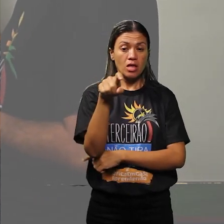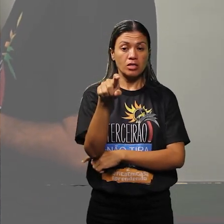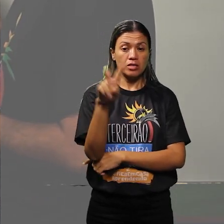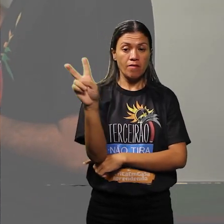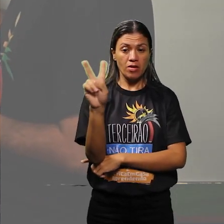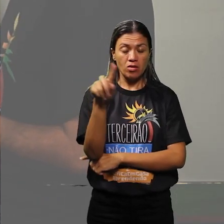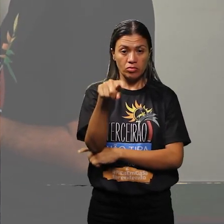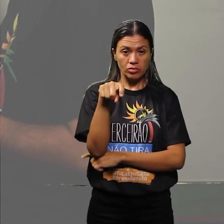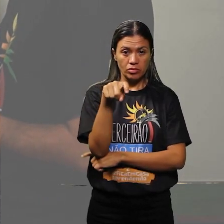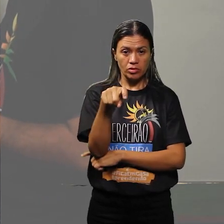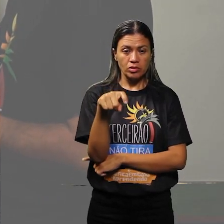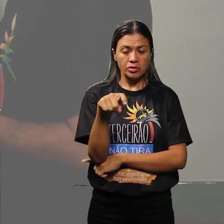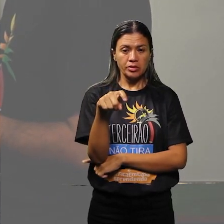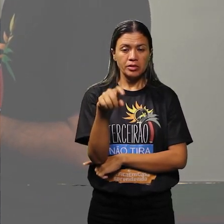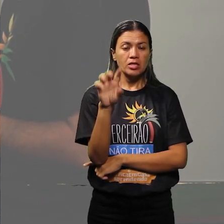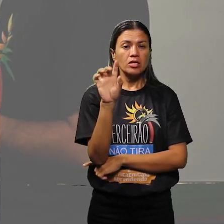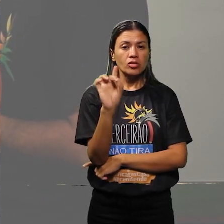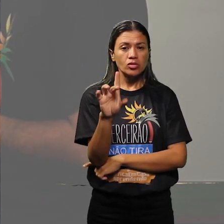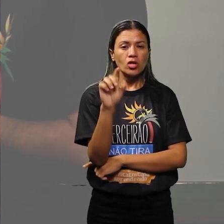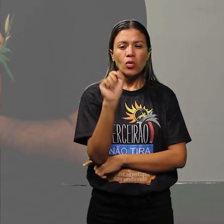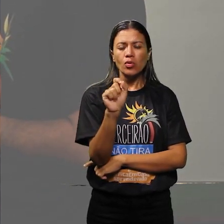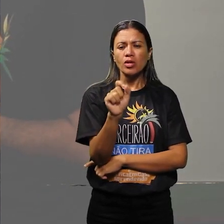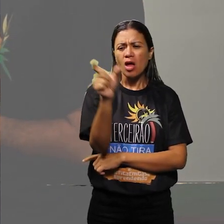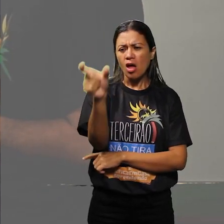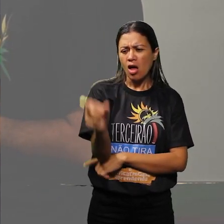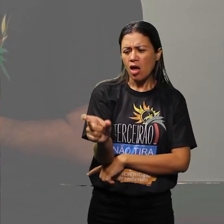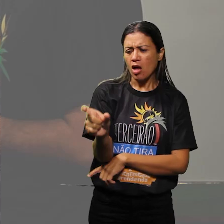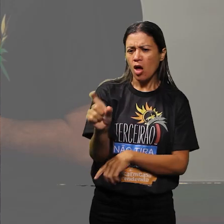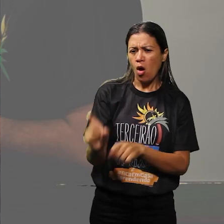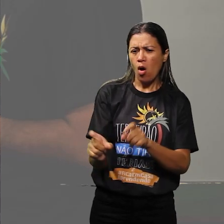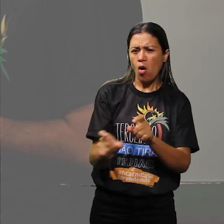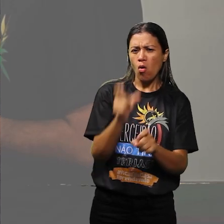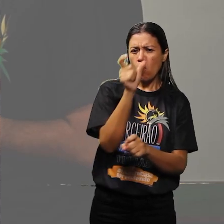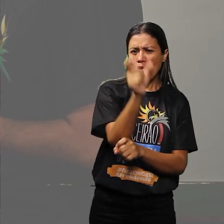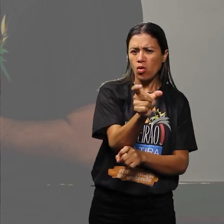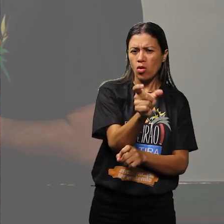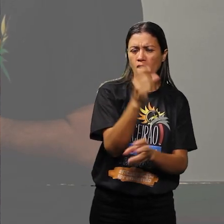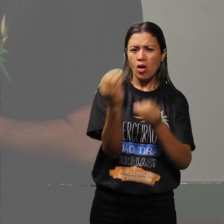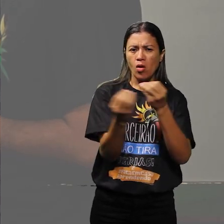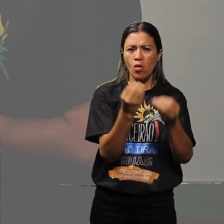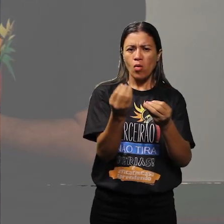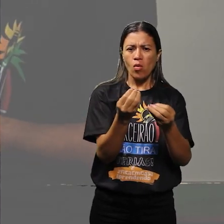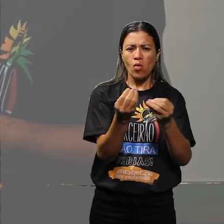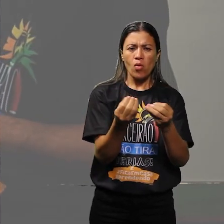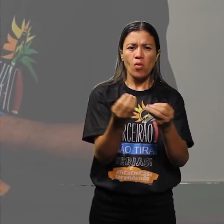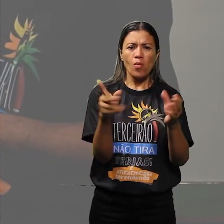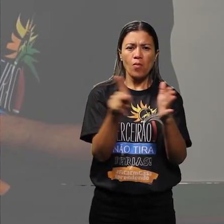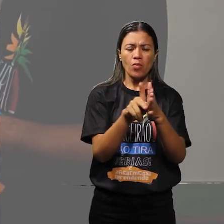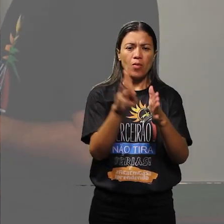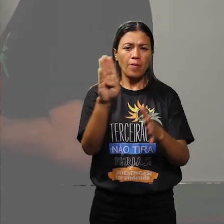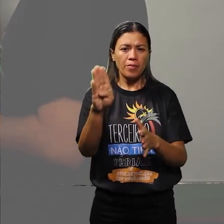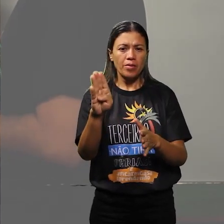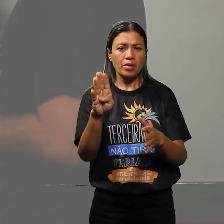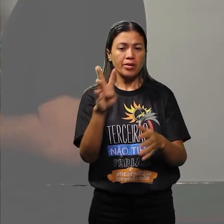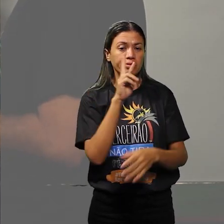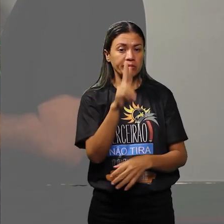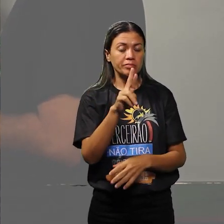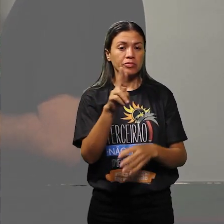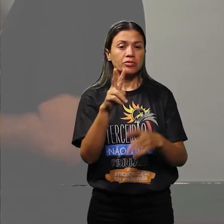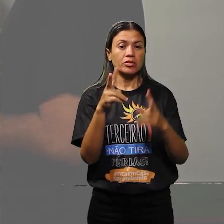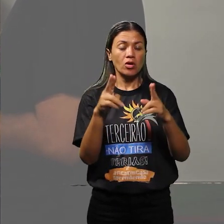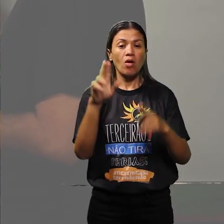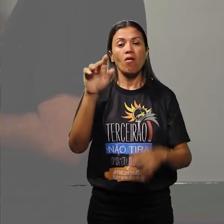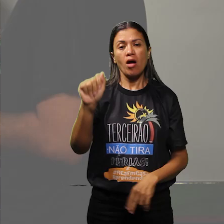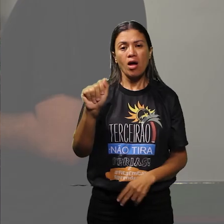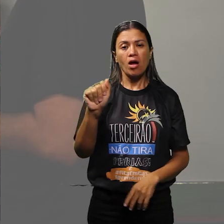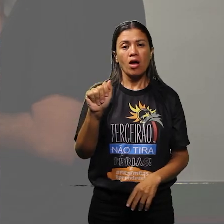valor x é simplesmente o cara que você coloca no lugar como expoente de B, que tem que dar A. Ou seja, eu